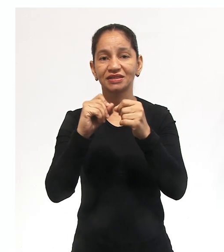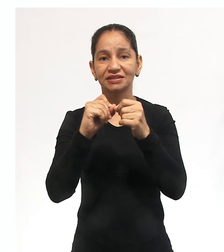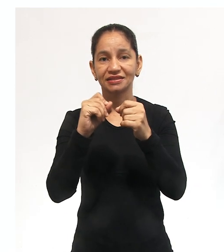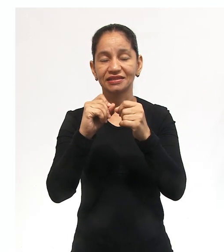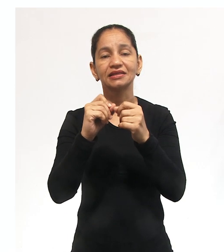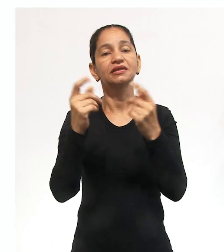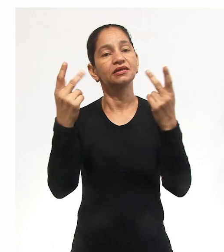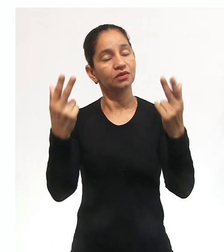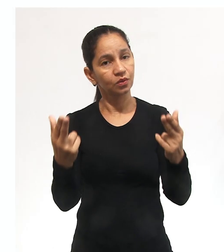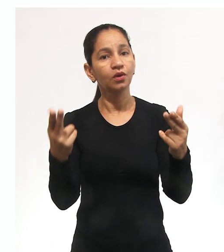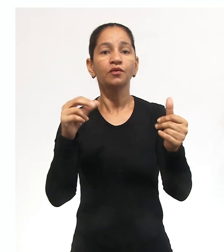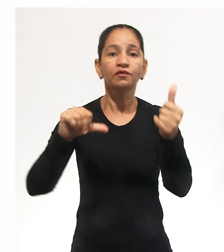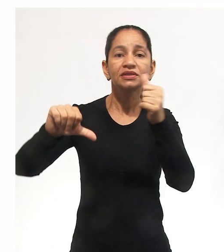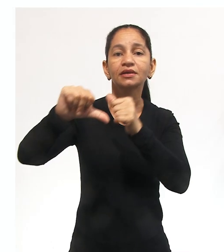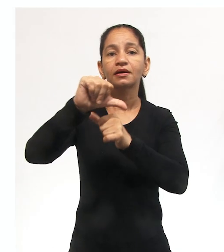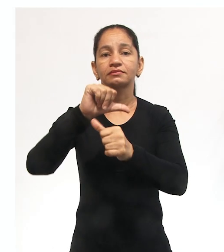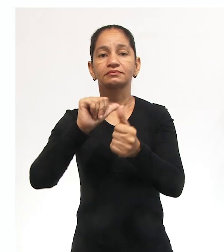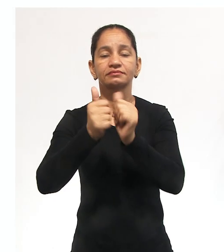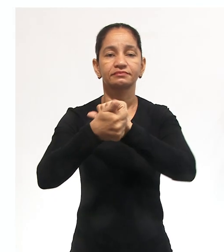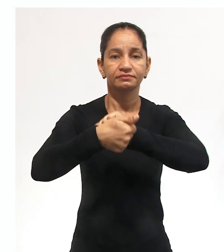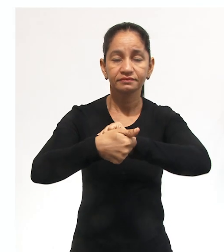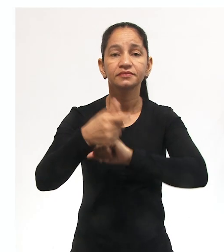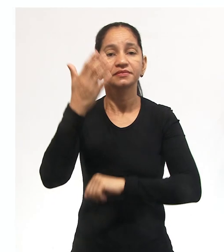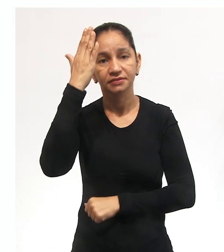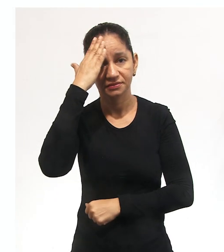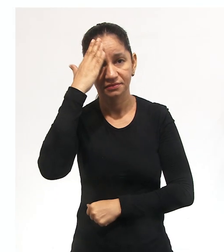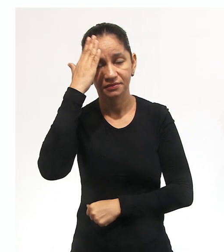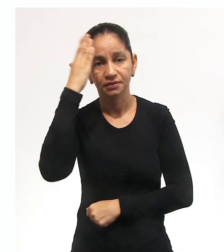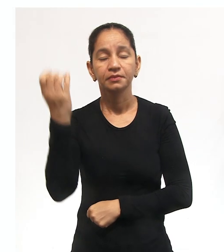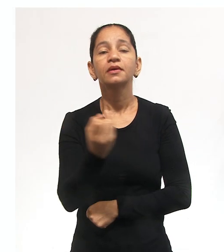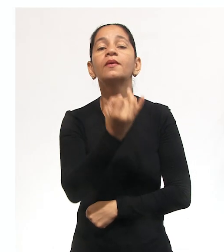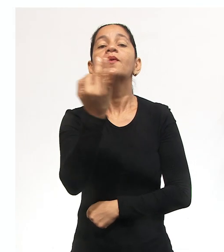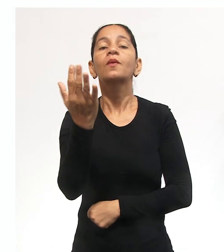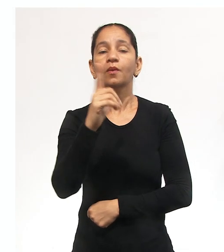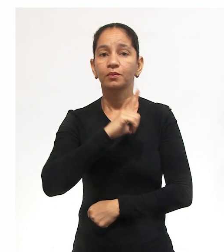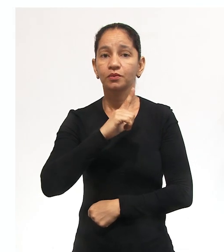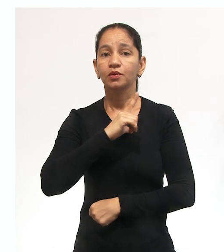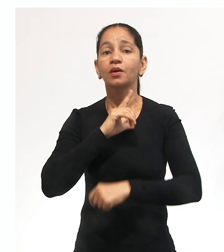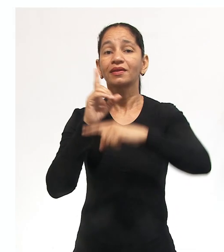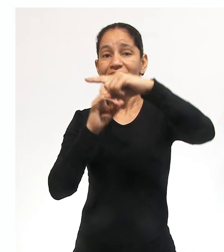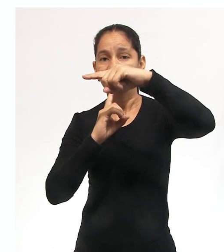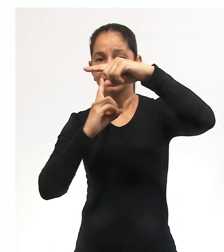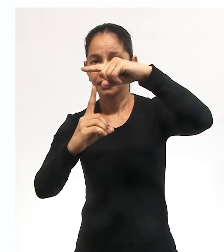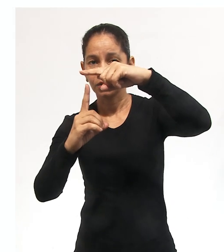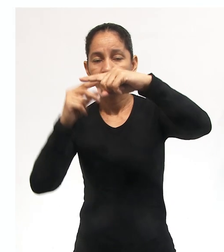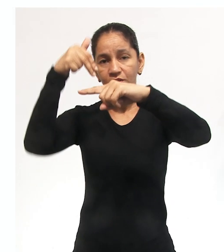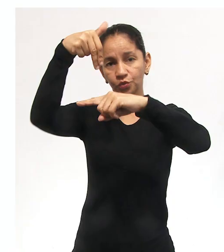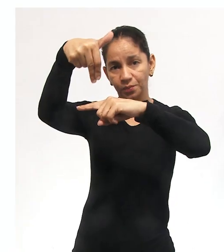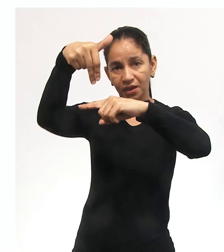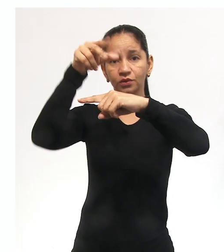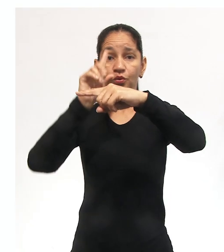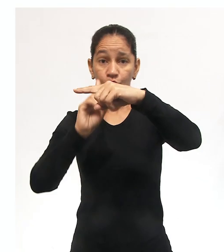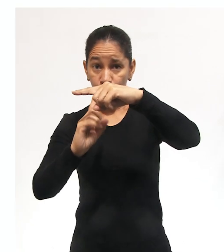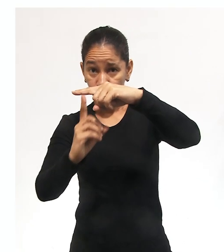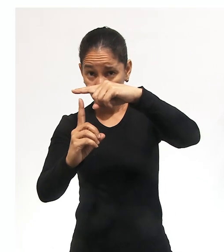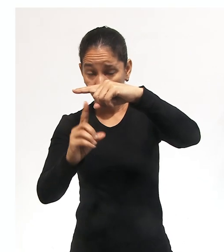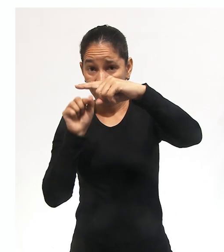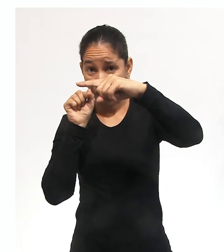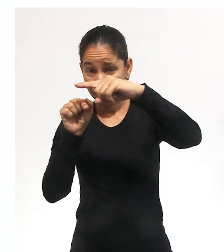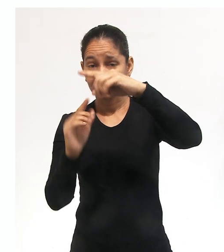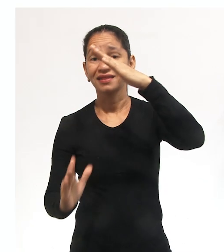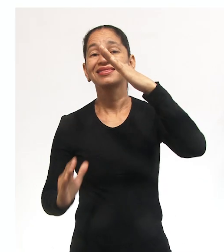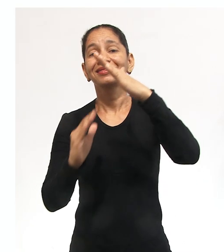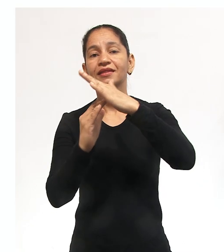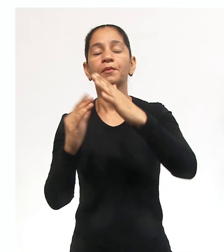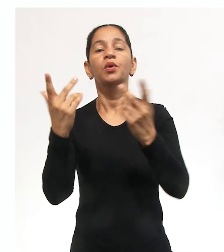a mudança, eu tenho que, no meu denominador, no meu prazo 2, ter